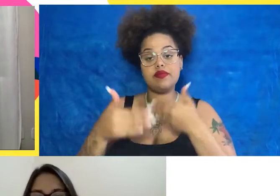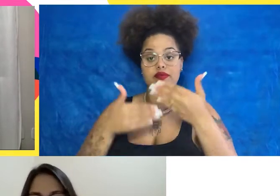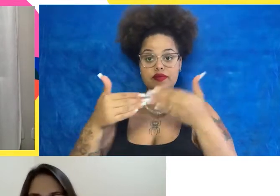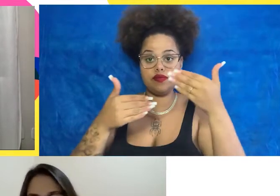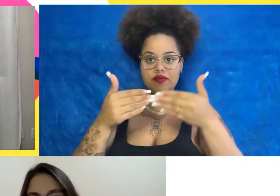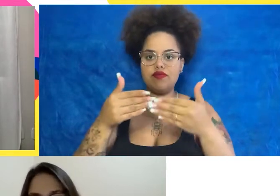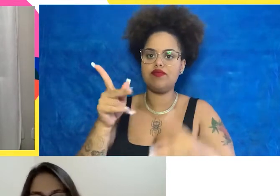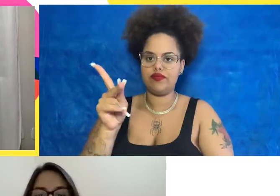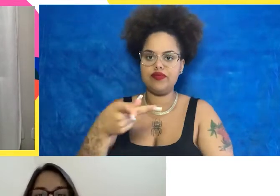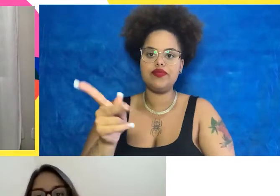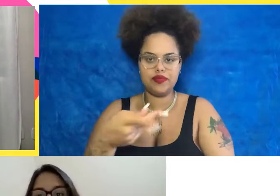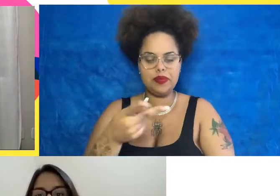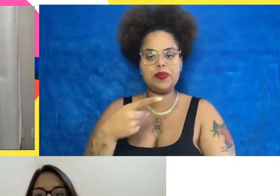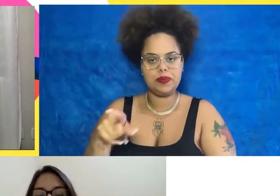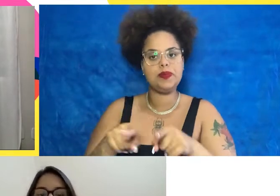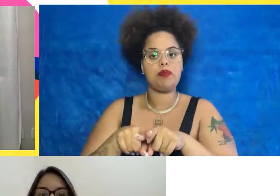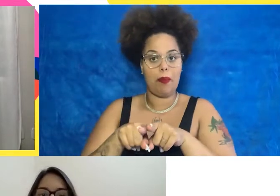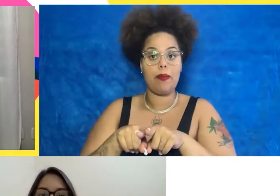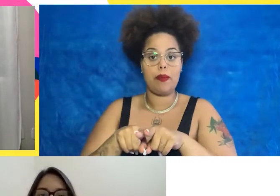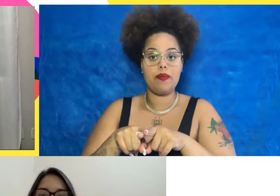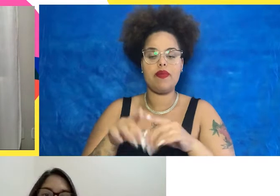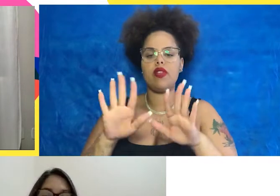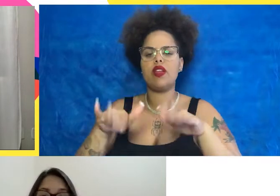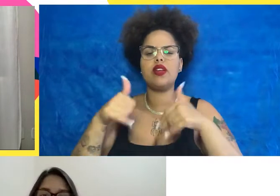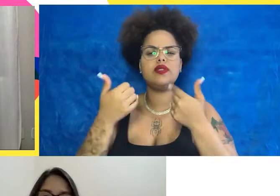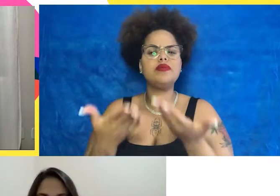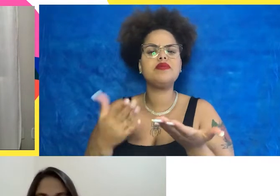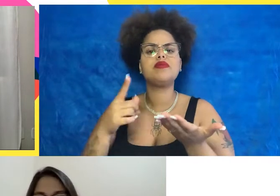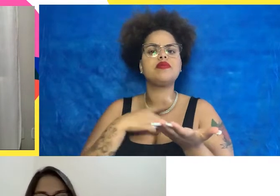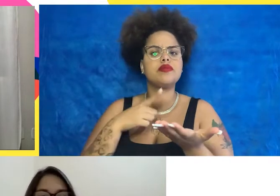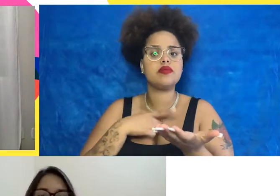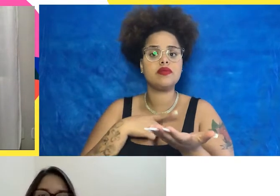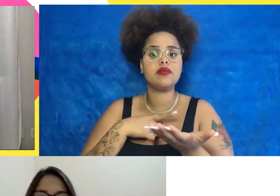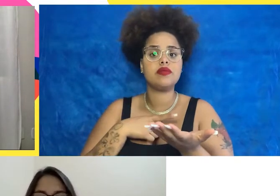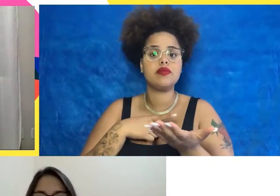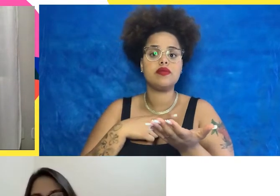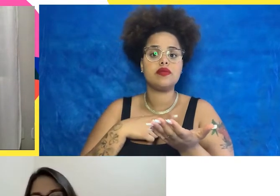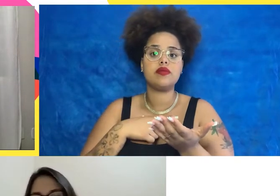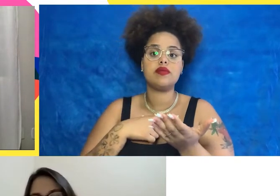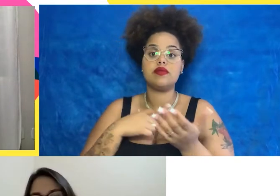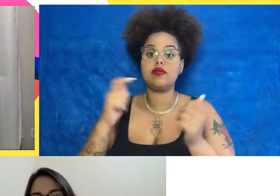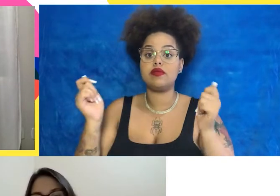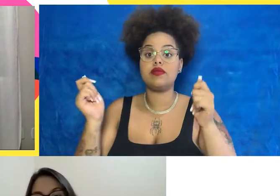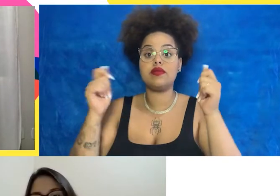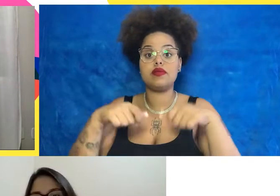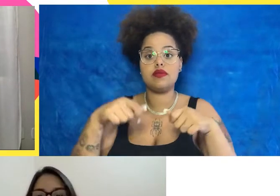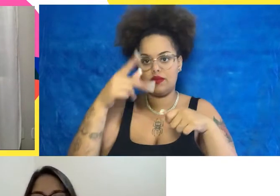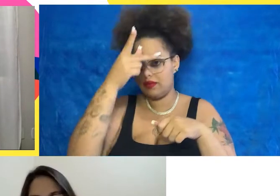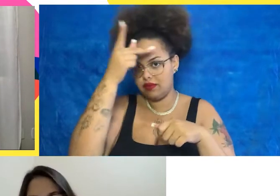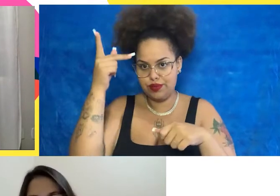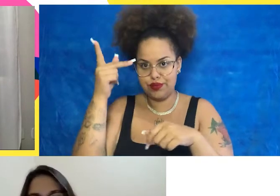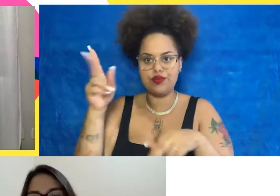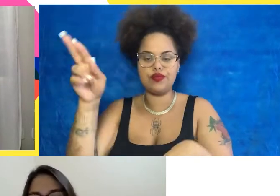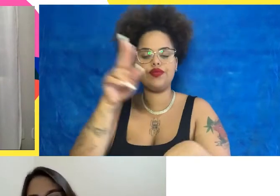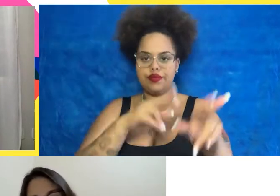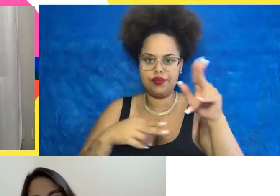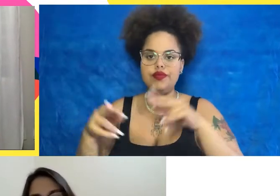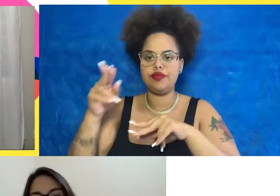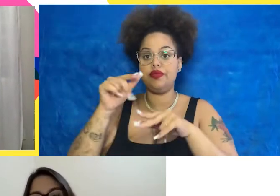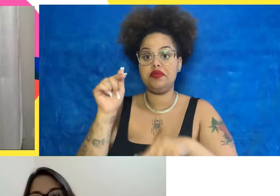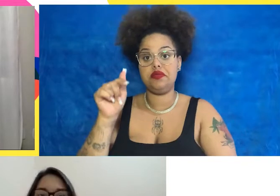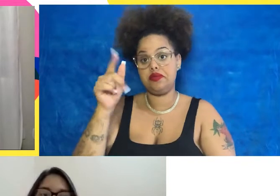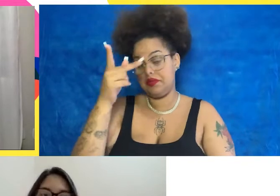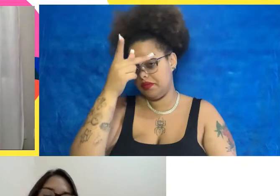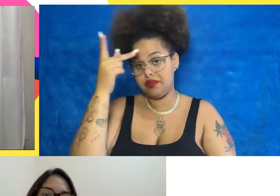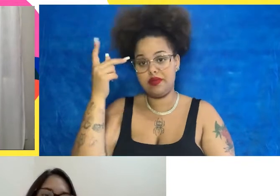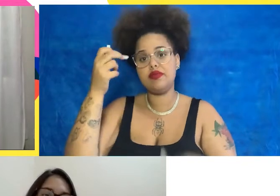edições vão acontecendo também. Então, a gente tem esse propósito mesmo de capacitar pessoas diversas e que essas